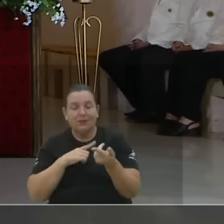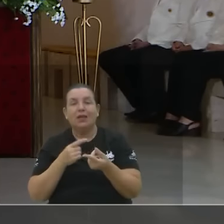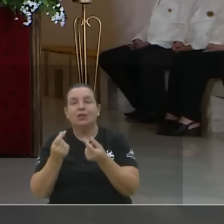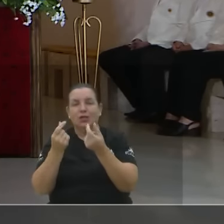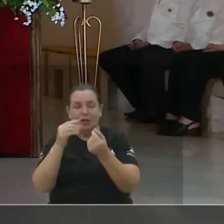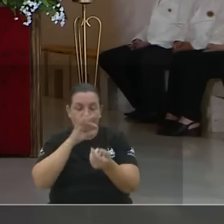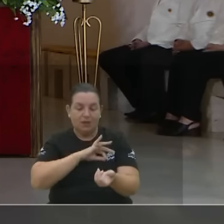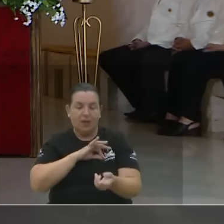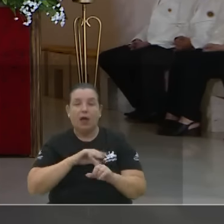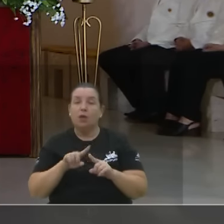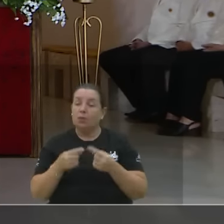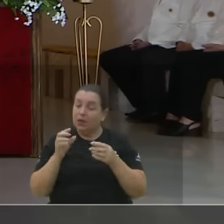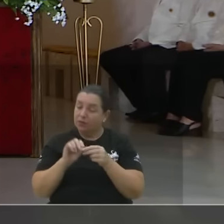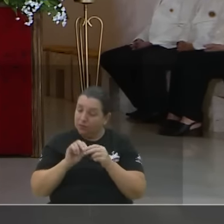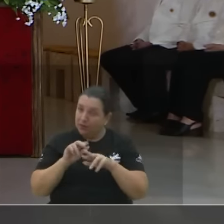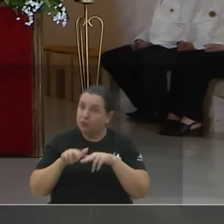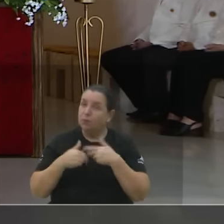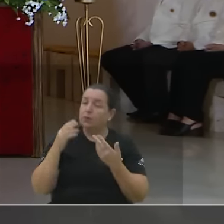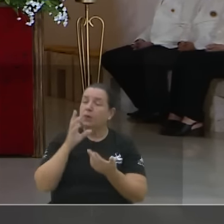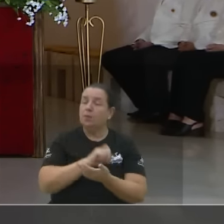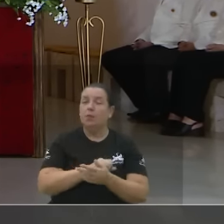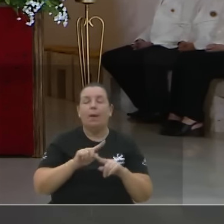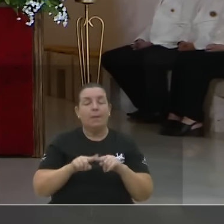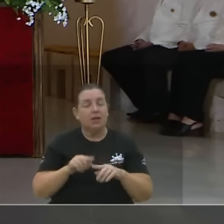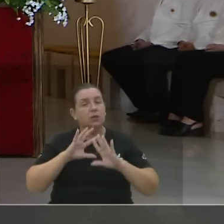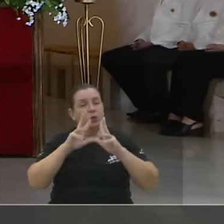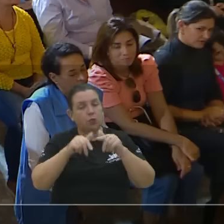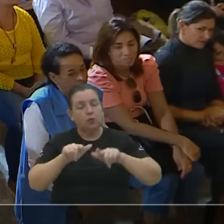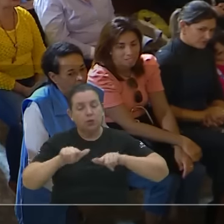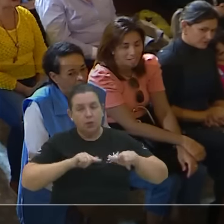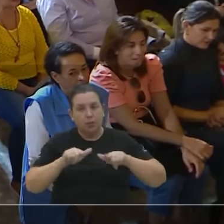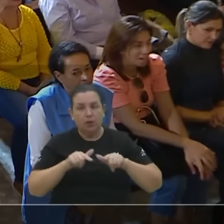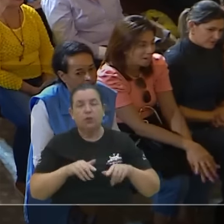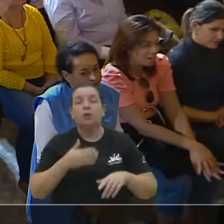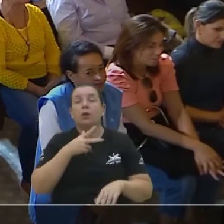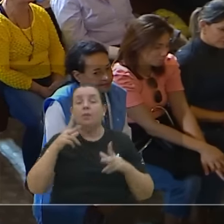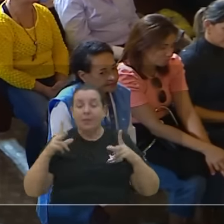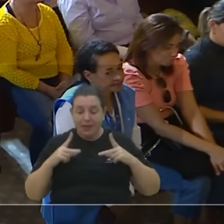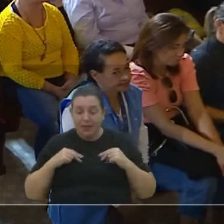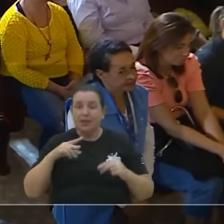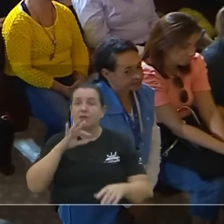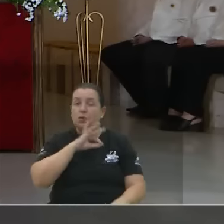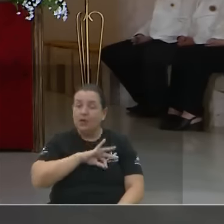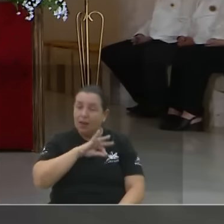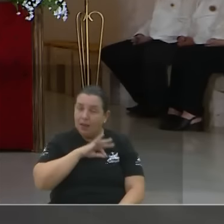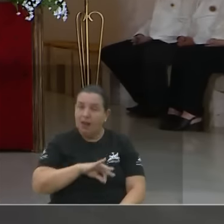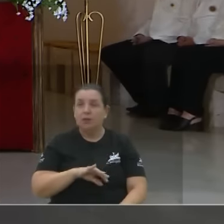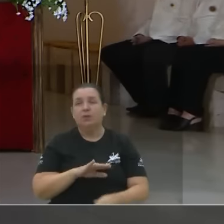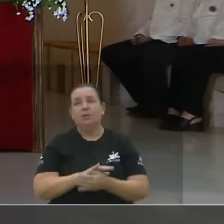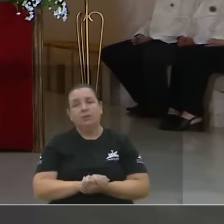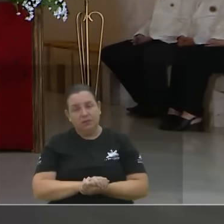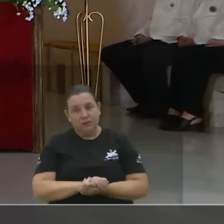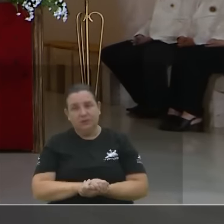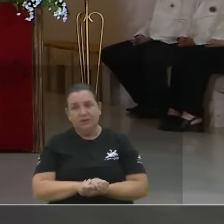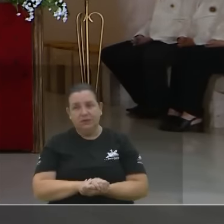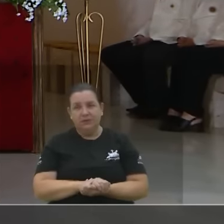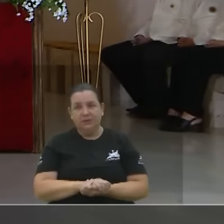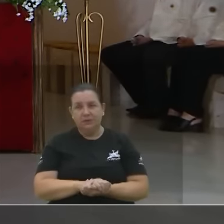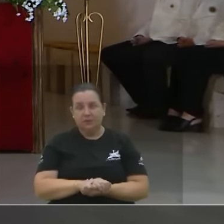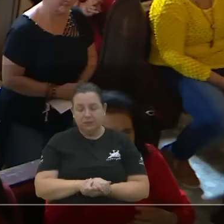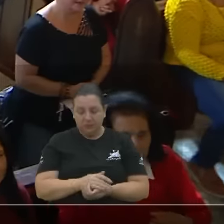ganhar, todo trabalhador merece o seu salário. Todo trabalhador merece